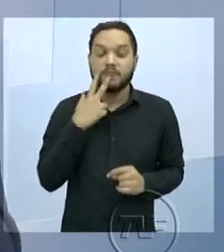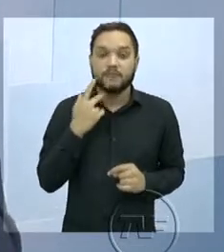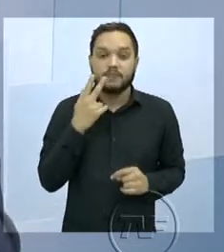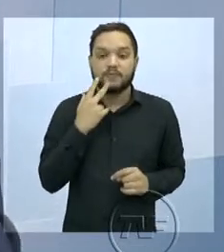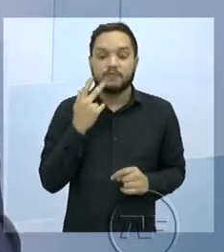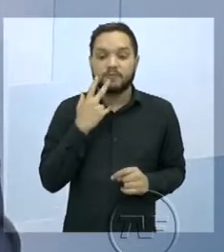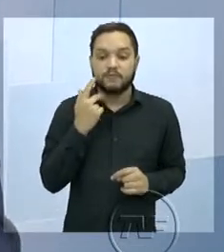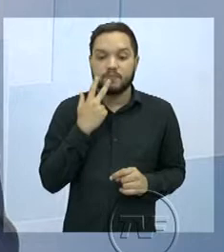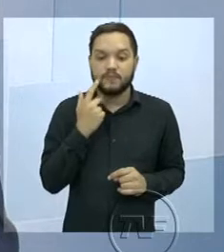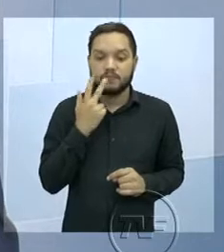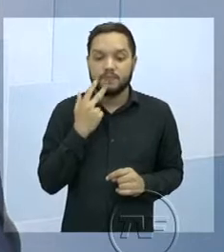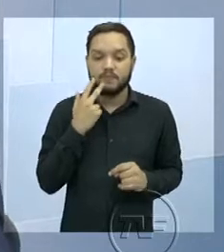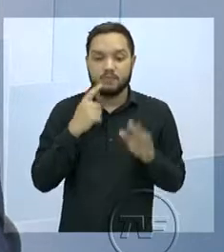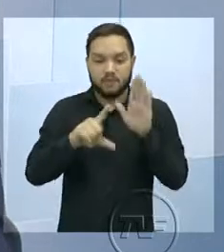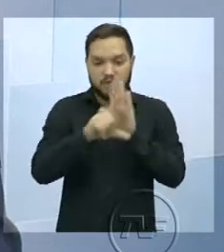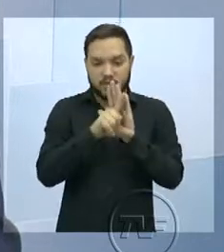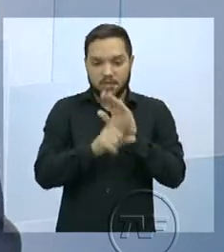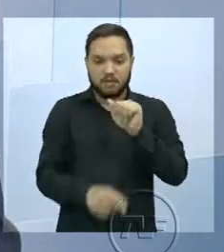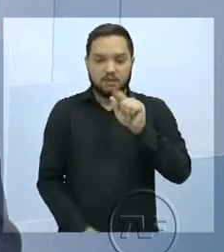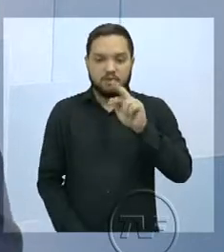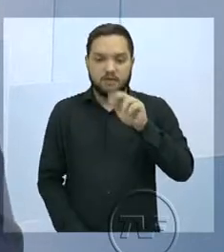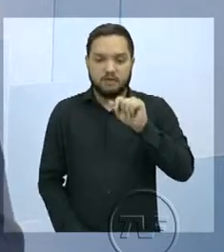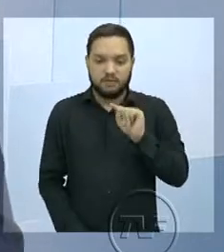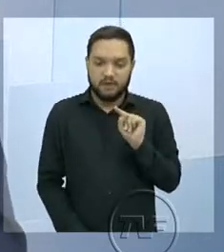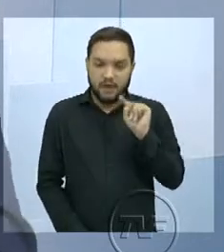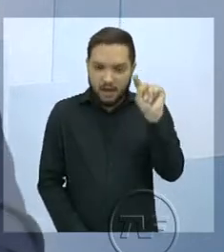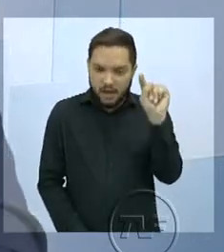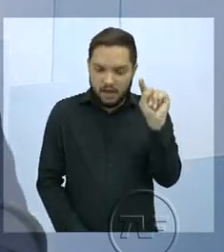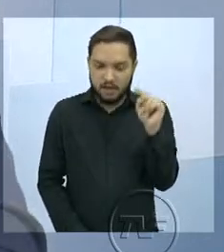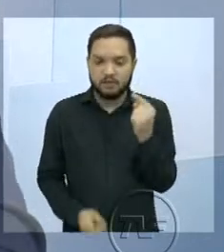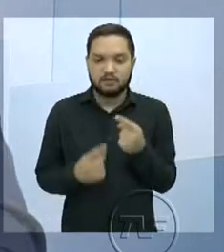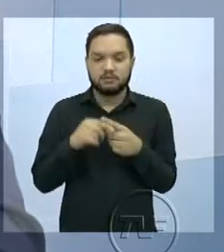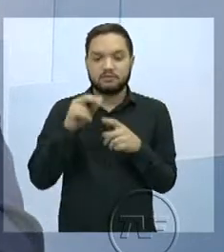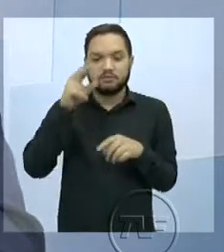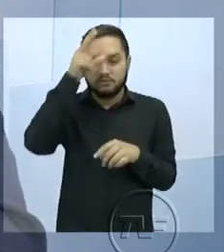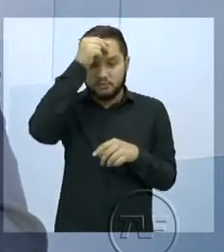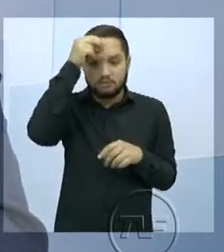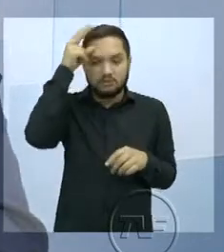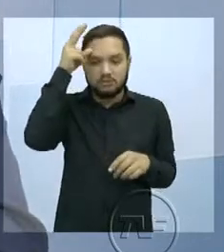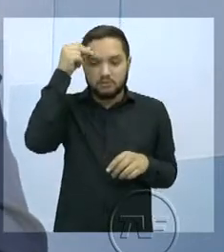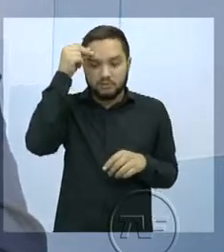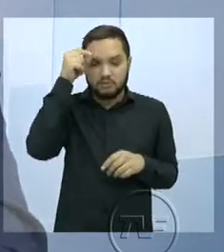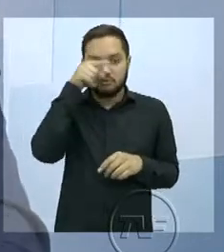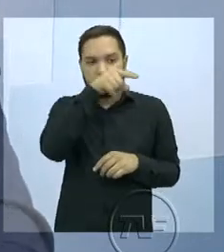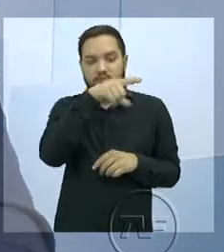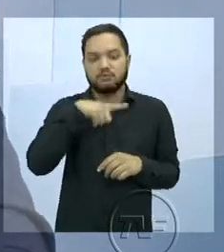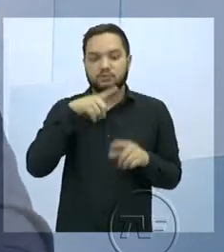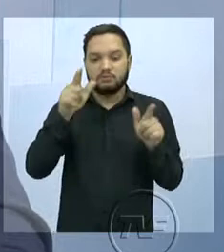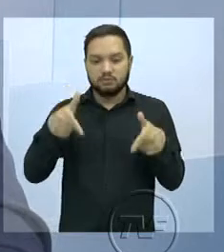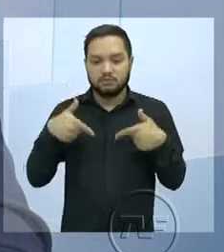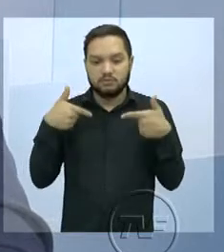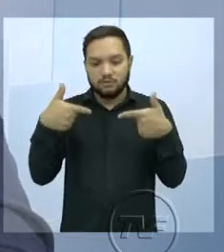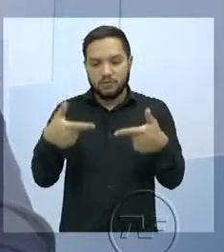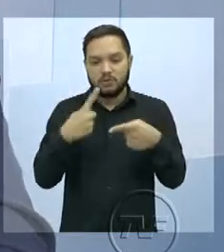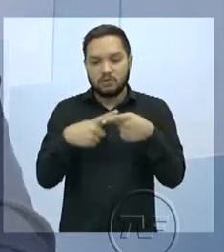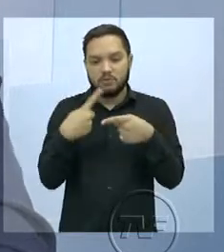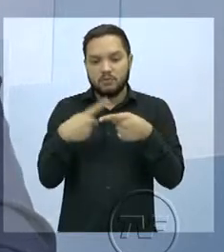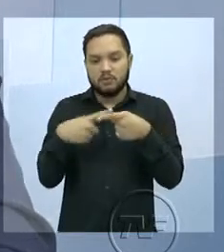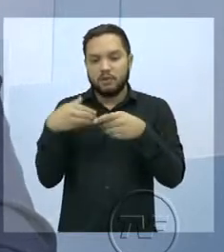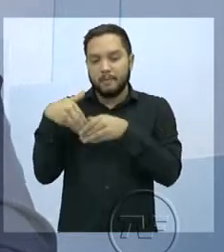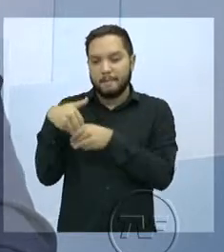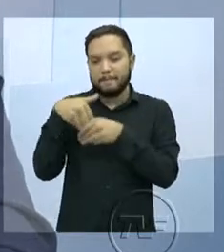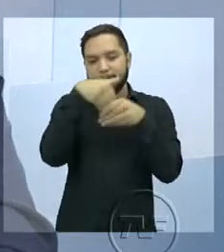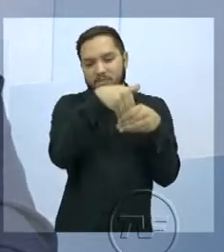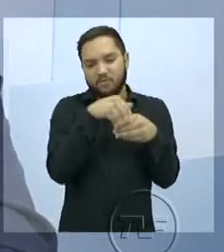a questão da lei dos alvarás, a taxa dos alvarás, o prefeito Roberto Cláudio goza de uma esmagadora maioria de votos.